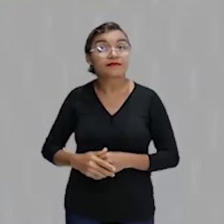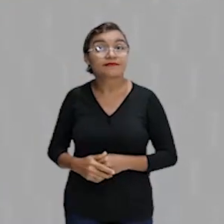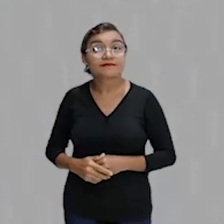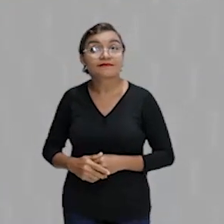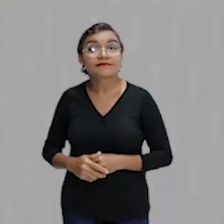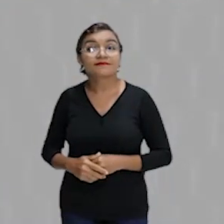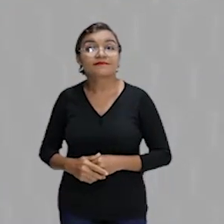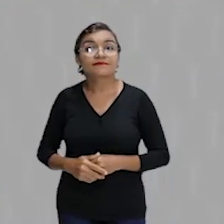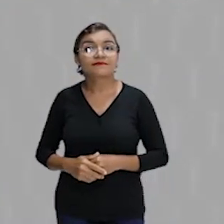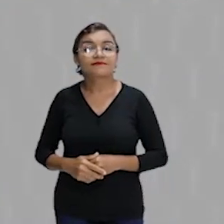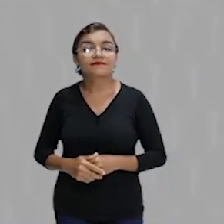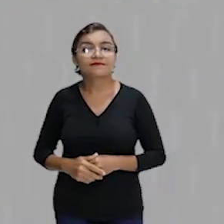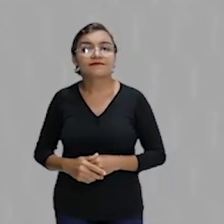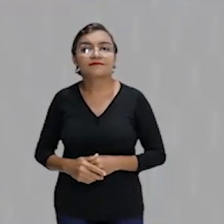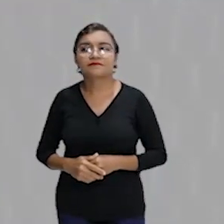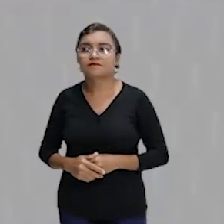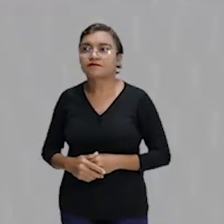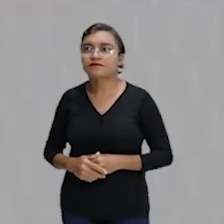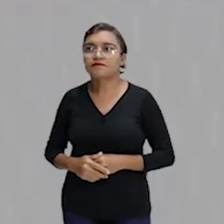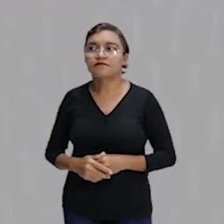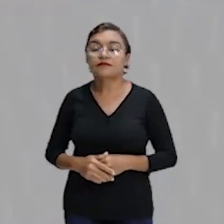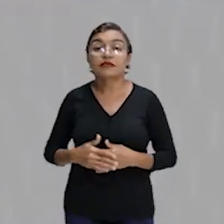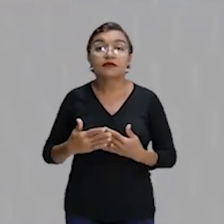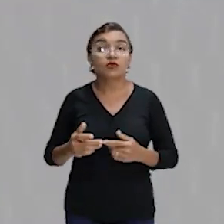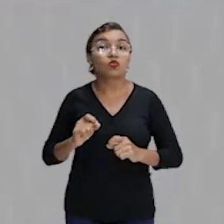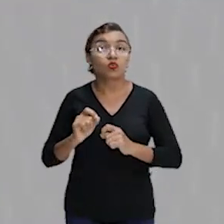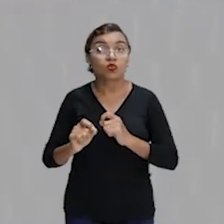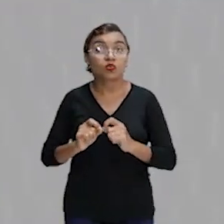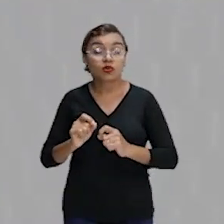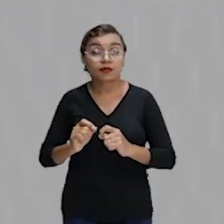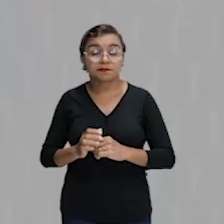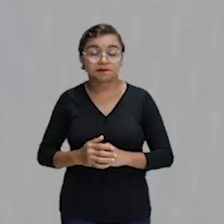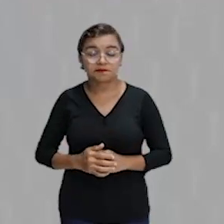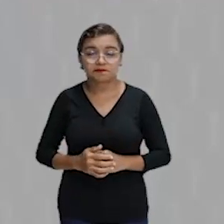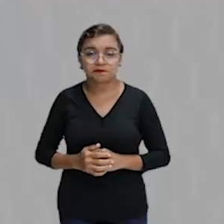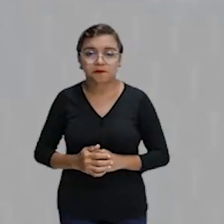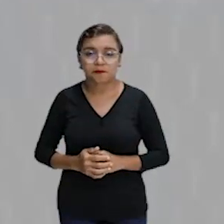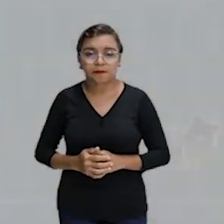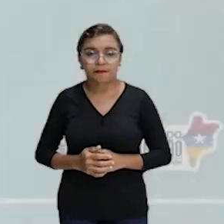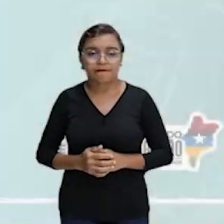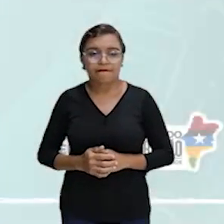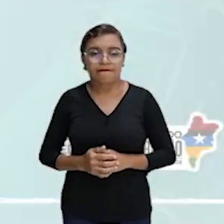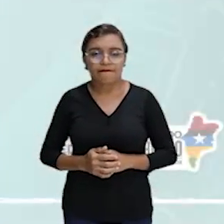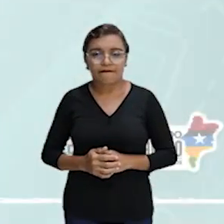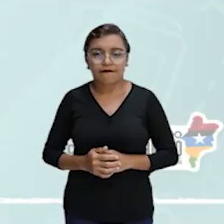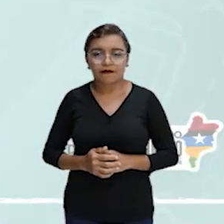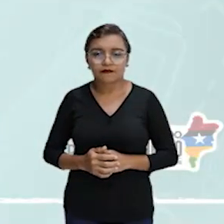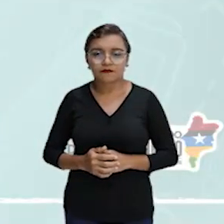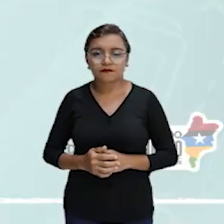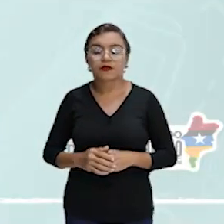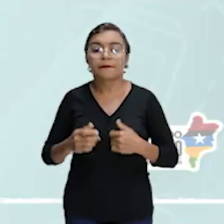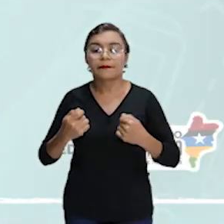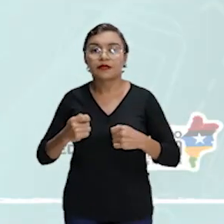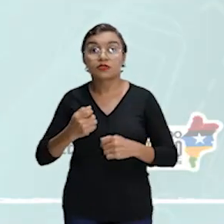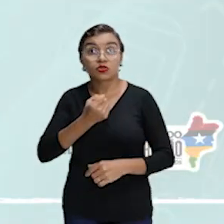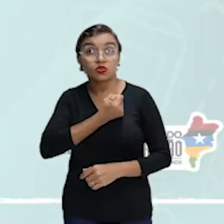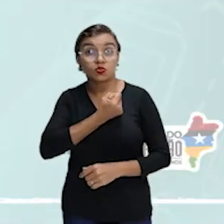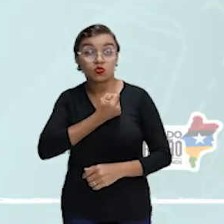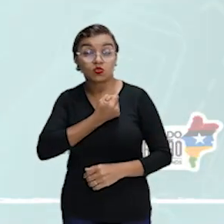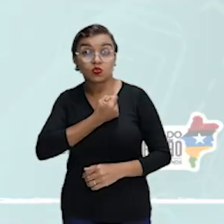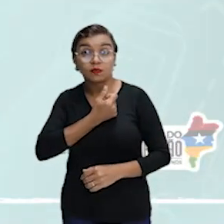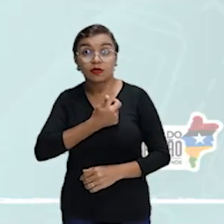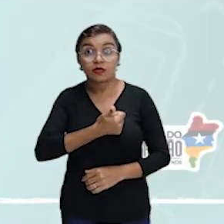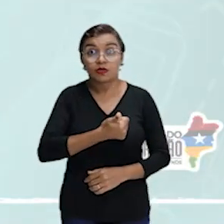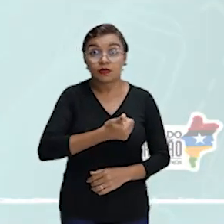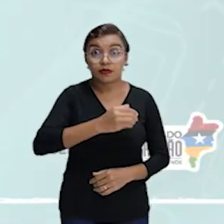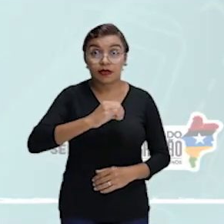Notação científica, né? E na notação científica você aprende que a parte inteira tem que ser um número menor que 10.